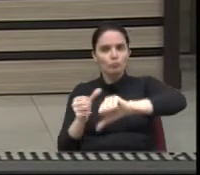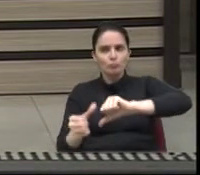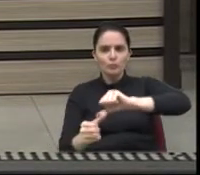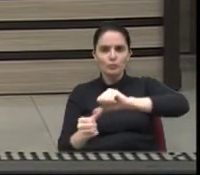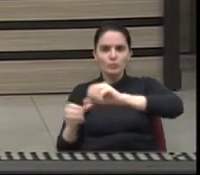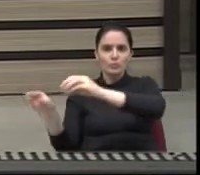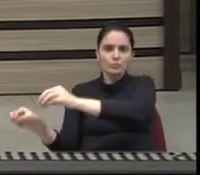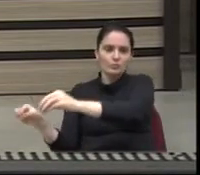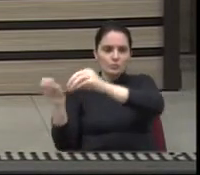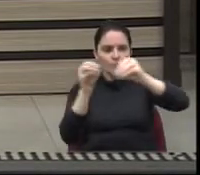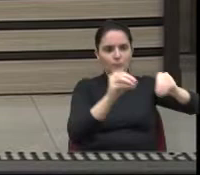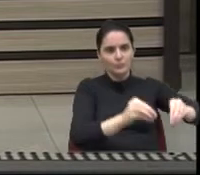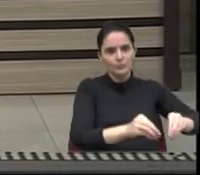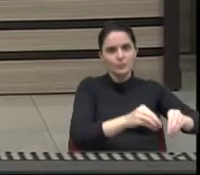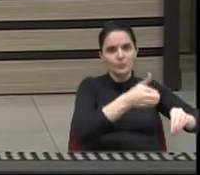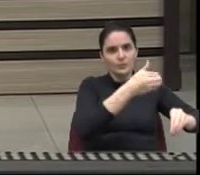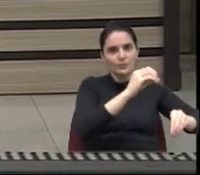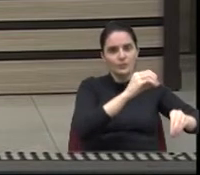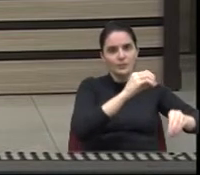de